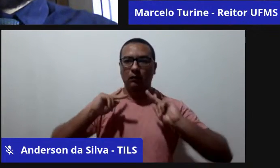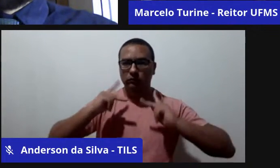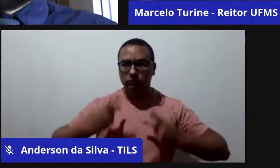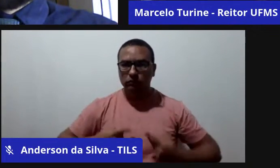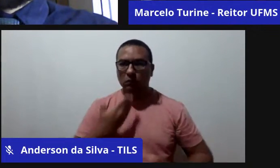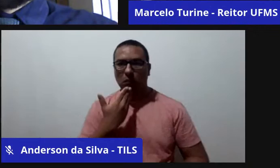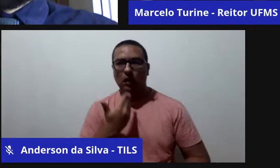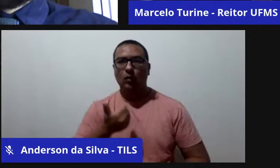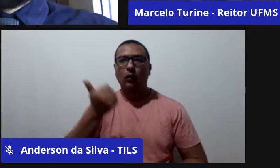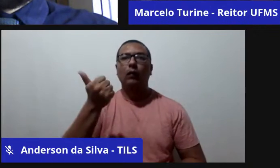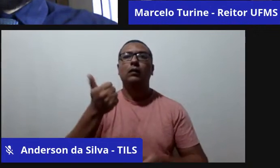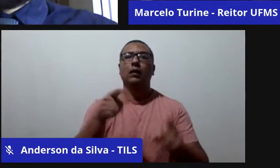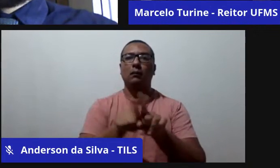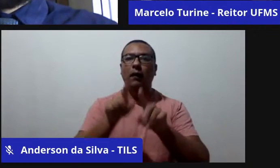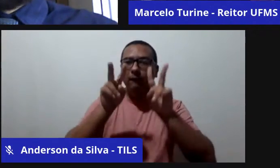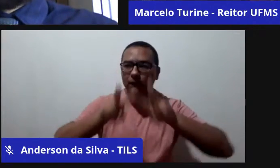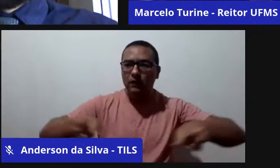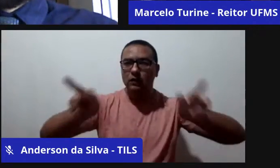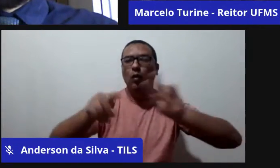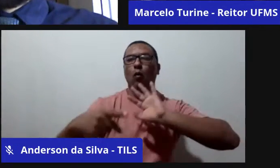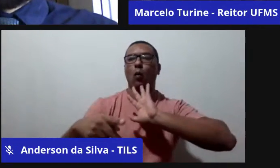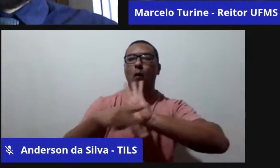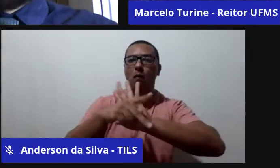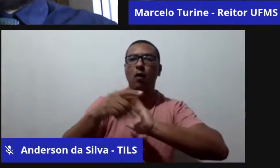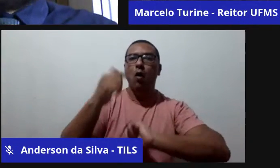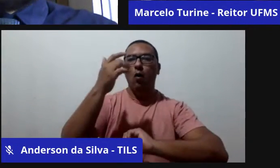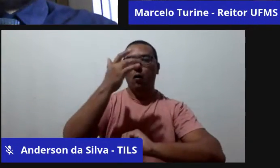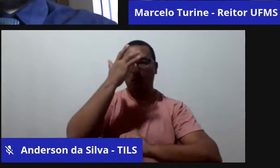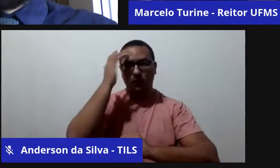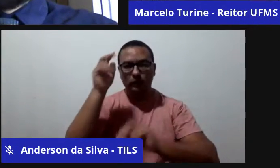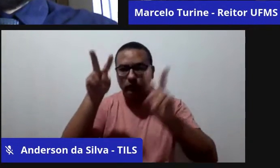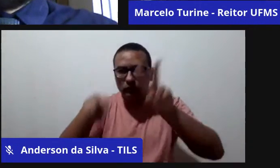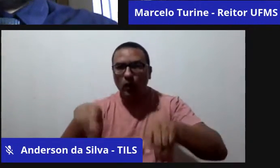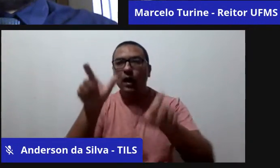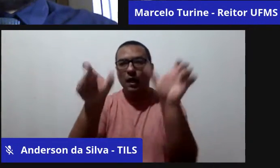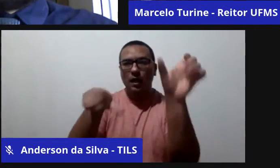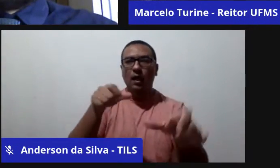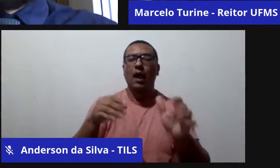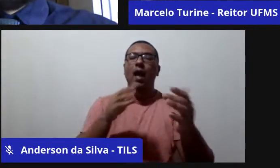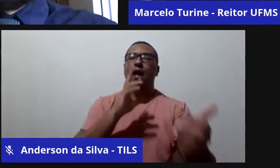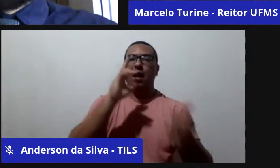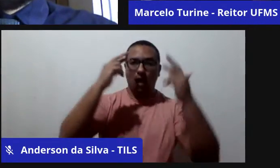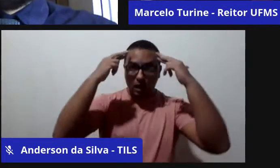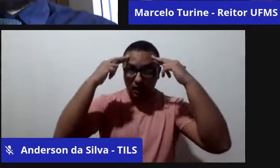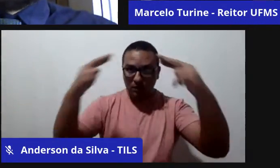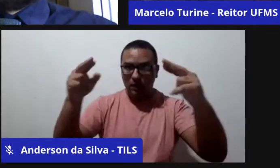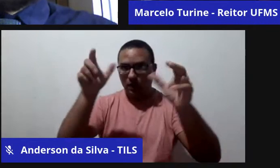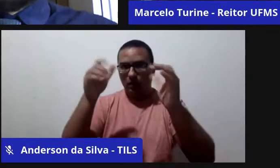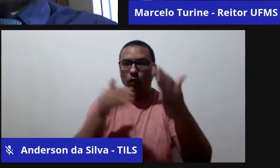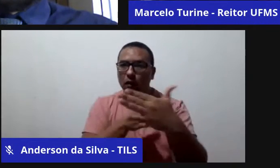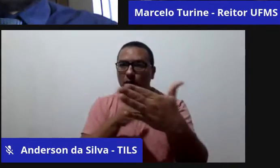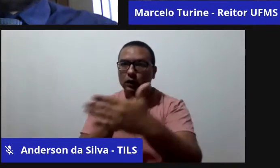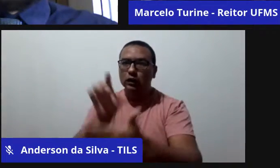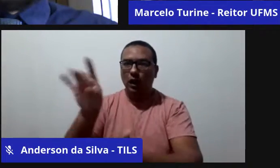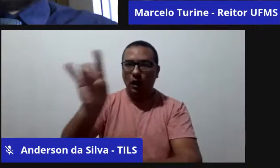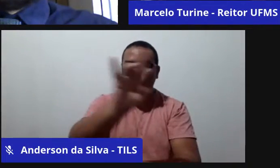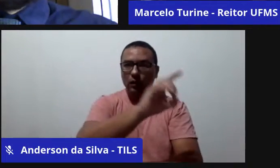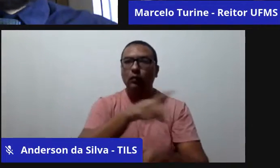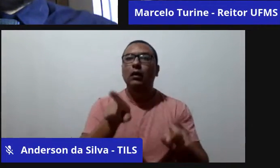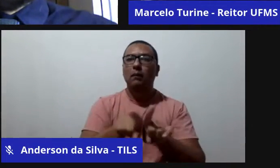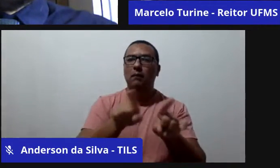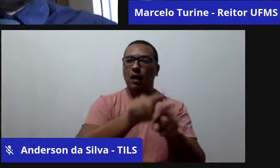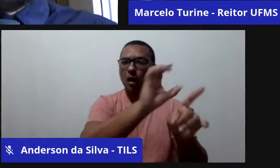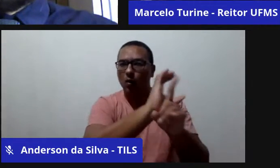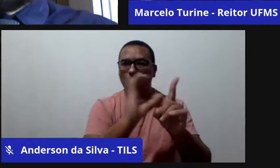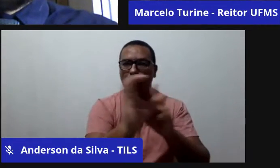do ser humano como pessoa, respeitando os limites, respeitando a comunidade onde que vive. Então, assim, é um tema